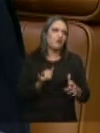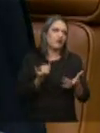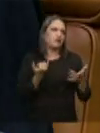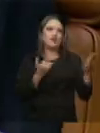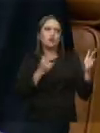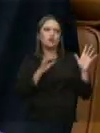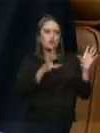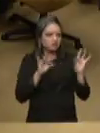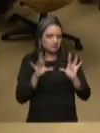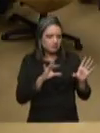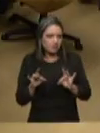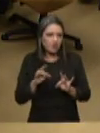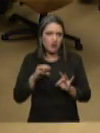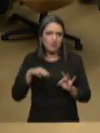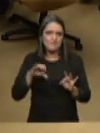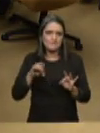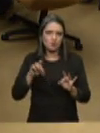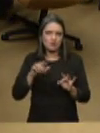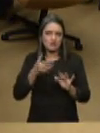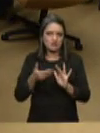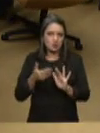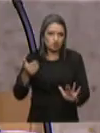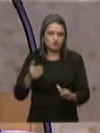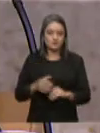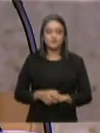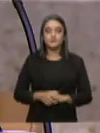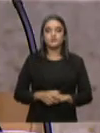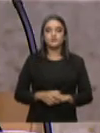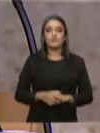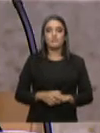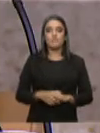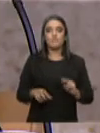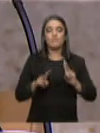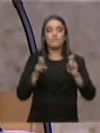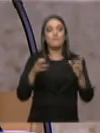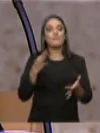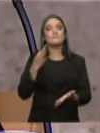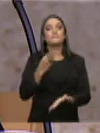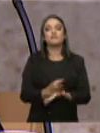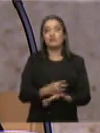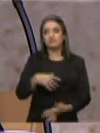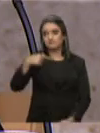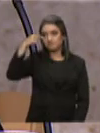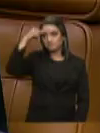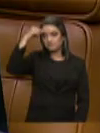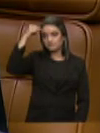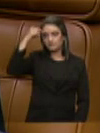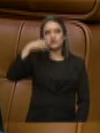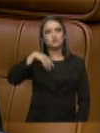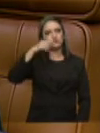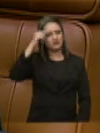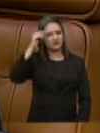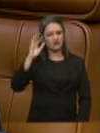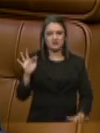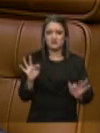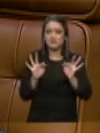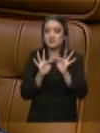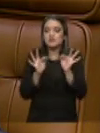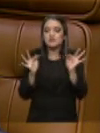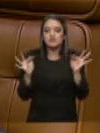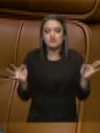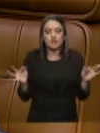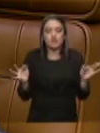modulação. E com relação à tese, ministro Luiz Roberto, Vossa Excelência... Pois não, presidente, a tese é simples e